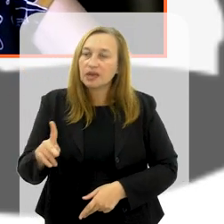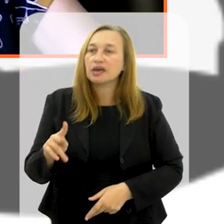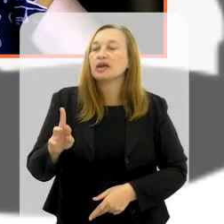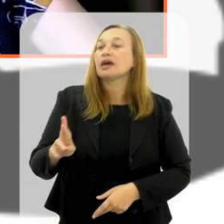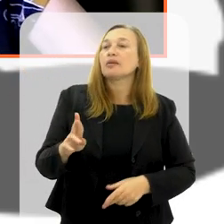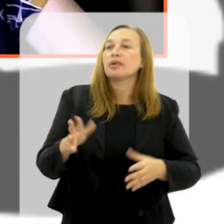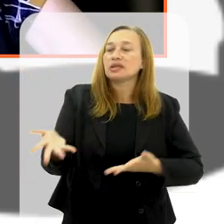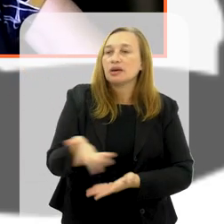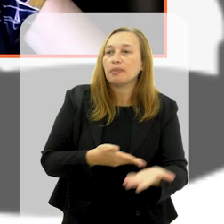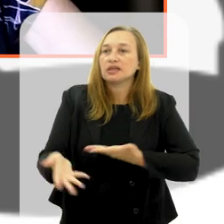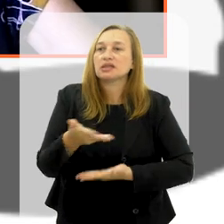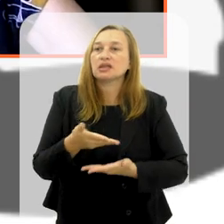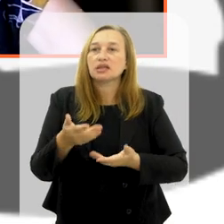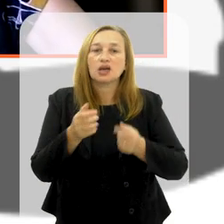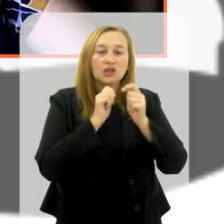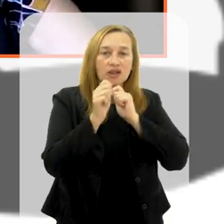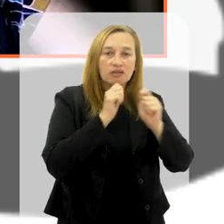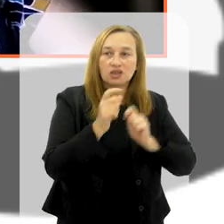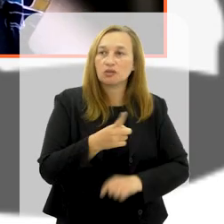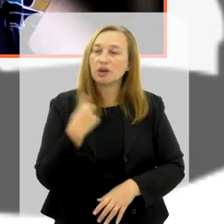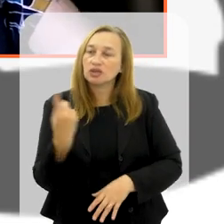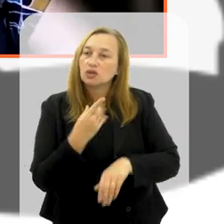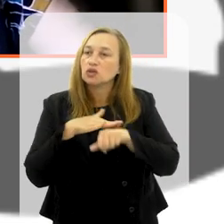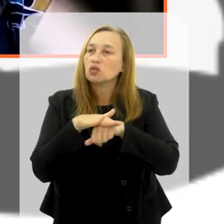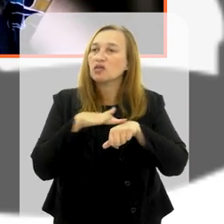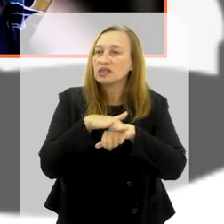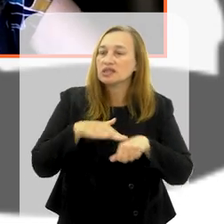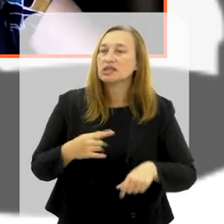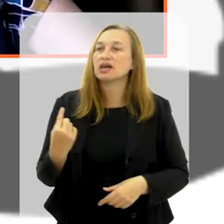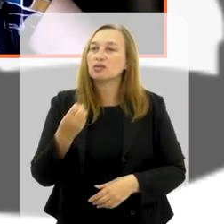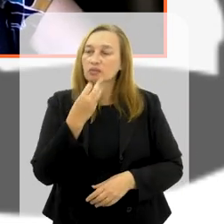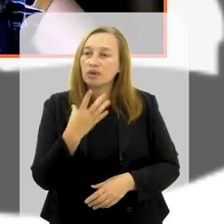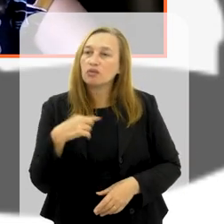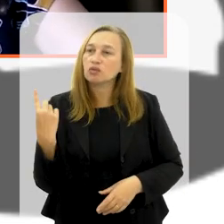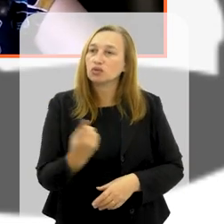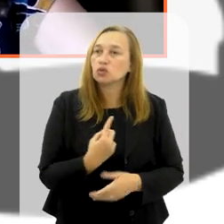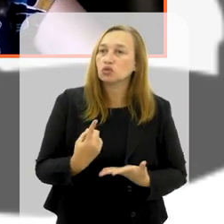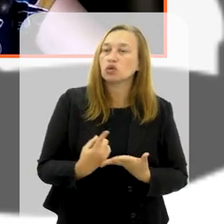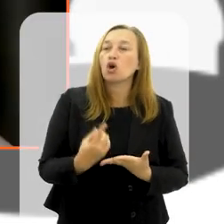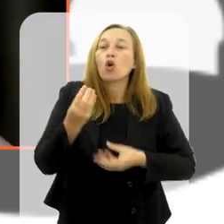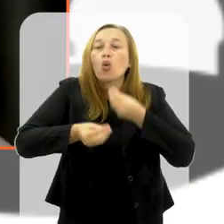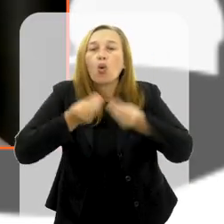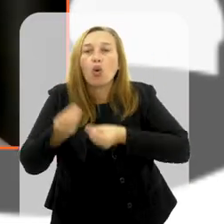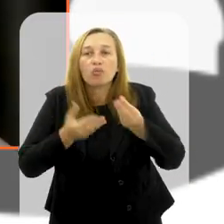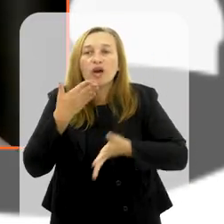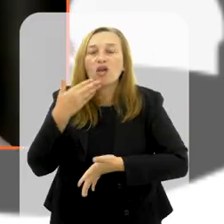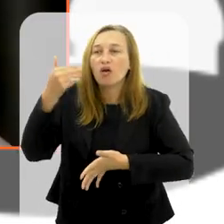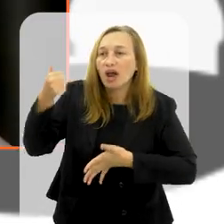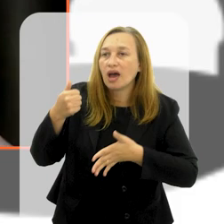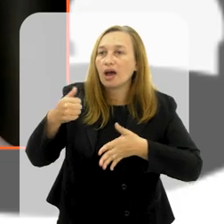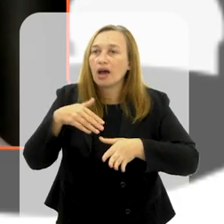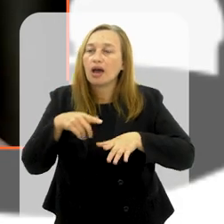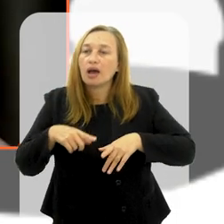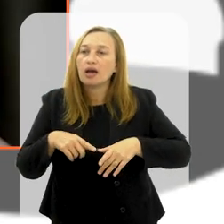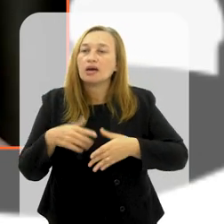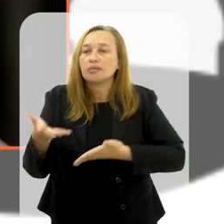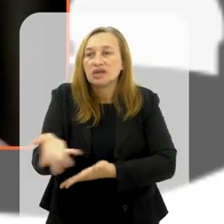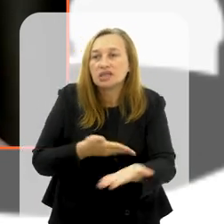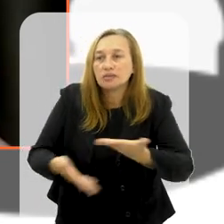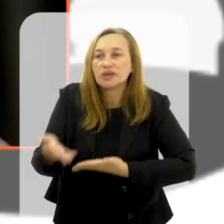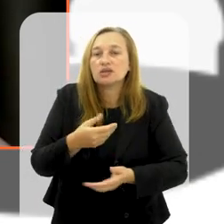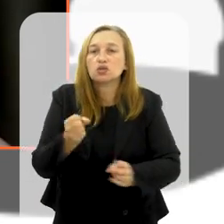parceria, né? Concederam as entrevistas para nós, têm conversado conosco bastante sobre como melhorar a